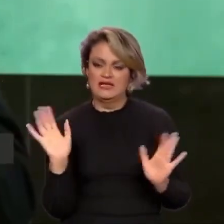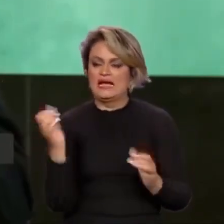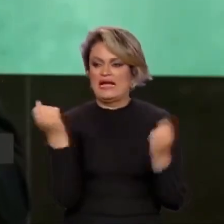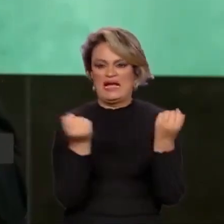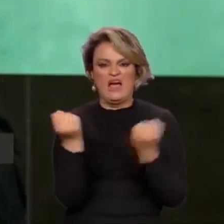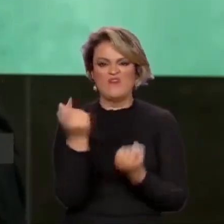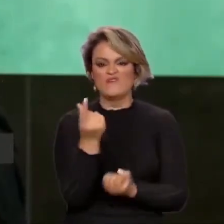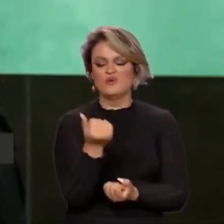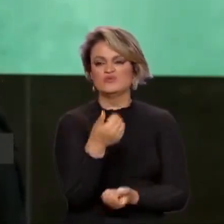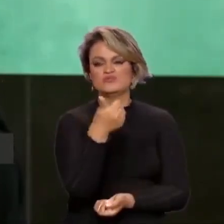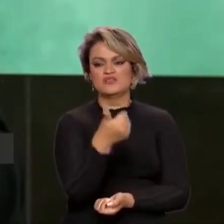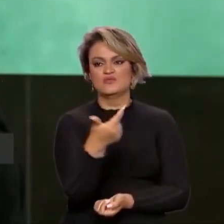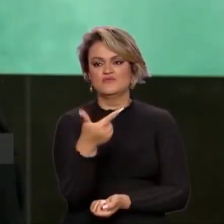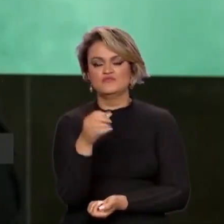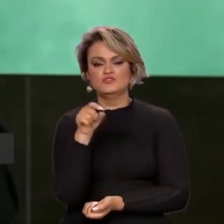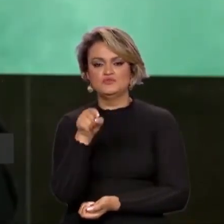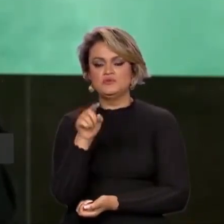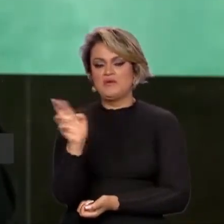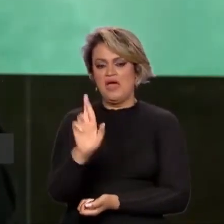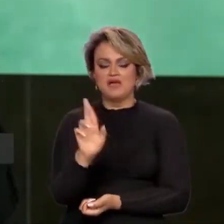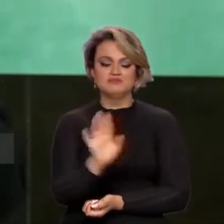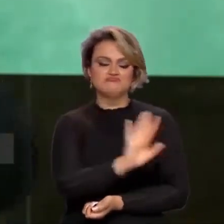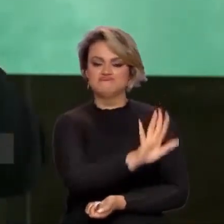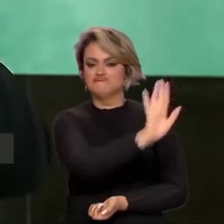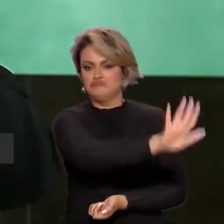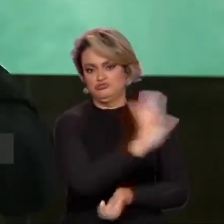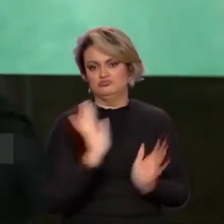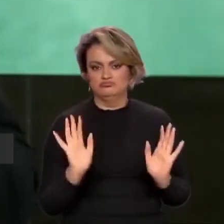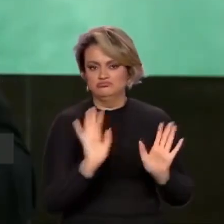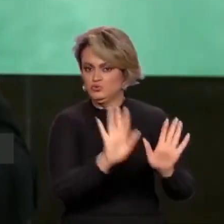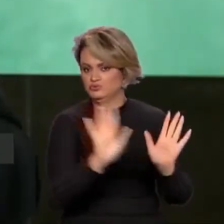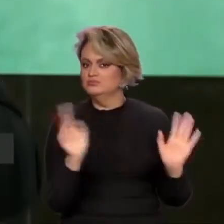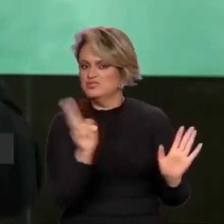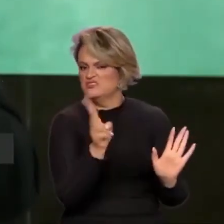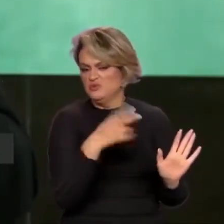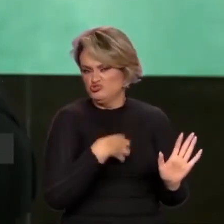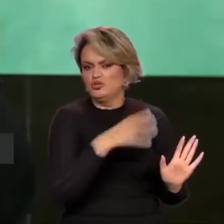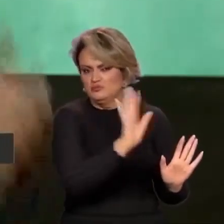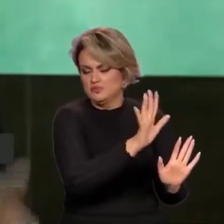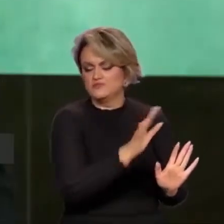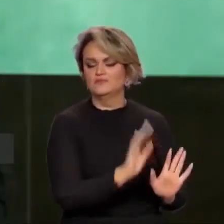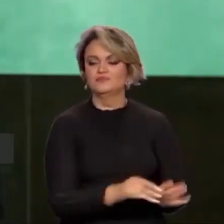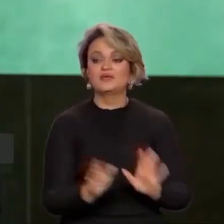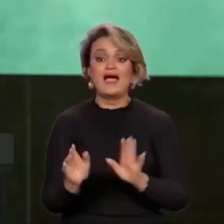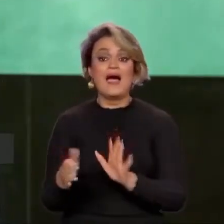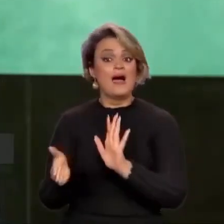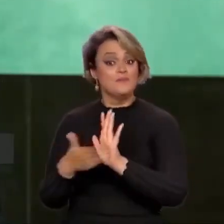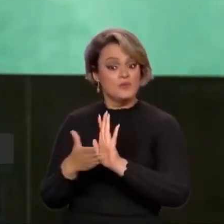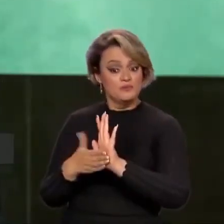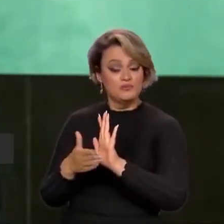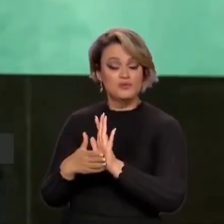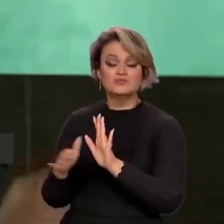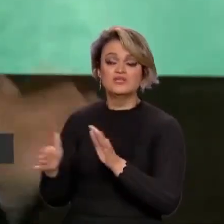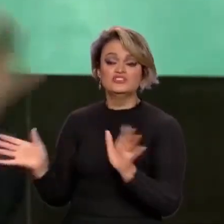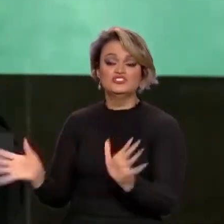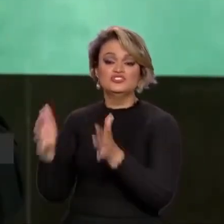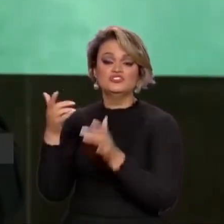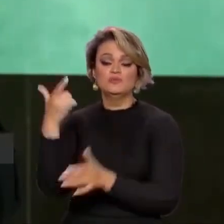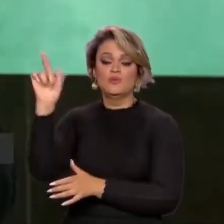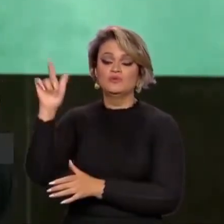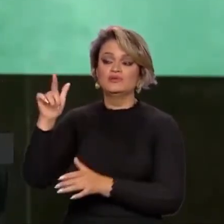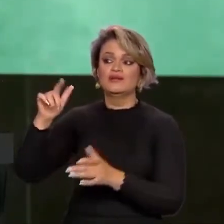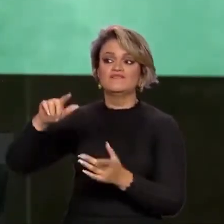de R$ 120 mil não há nenhuma mudança. E a proposta de estímulo, ele